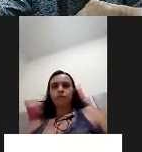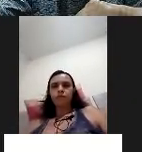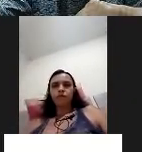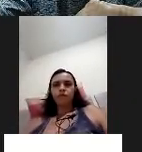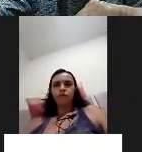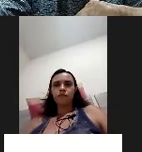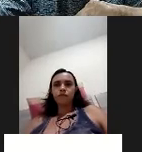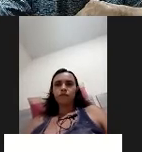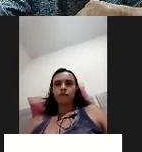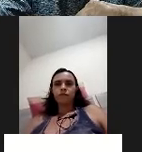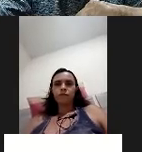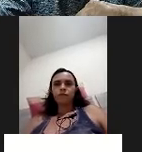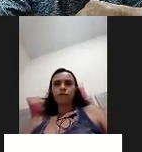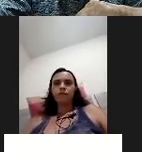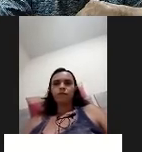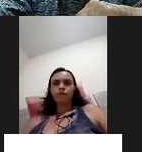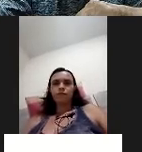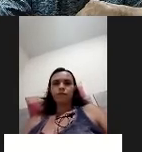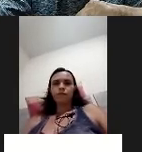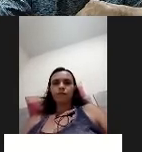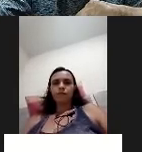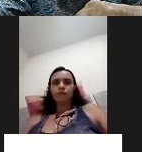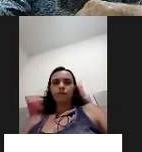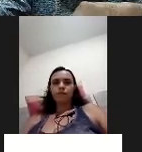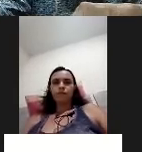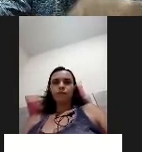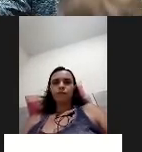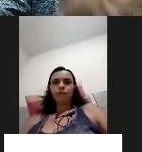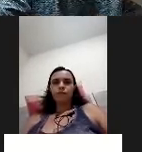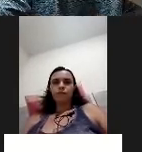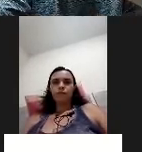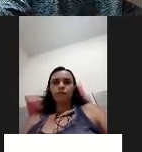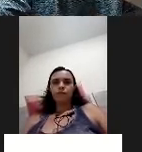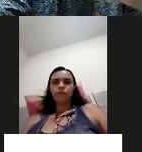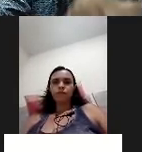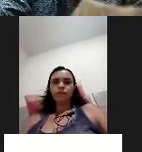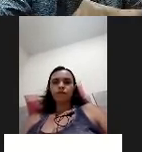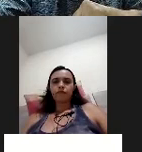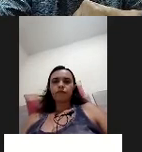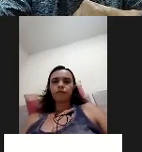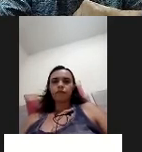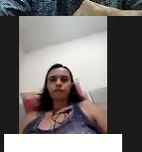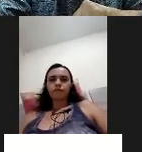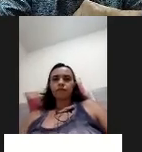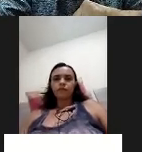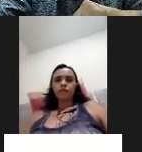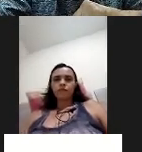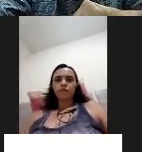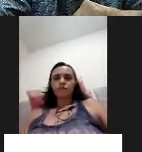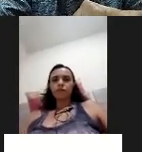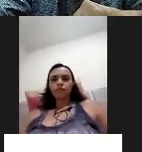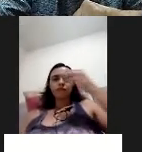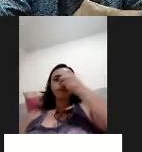Olha, para você garantir a segurança do seu cliente, com certeza não é. Travas. A atenção especial que eu peço para